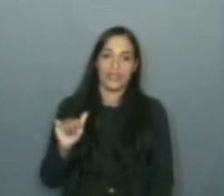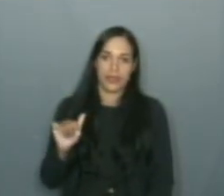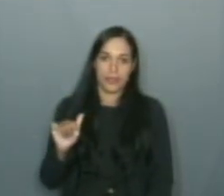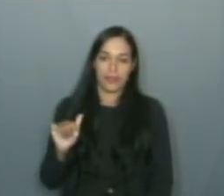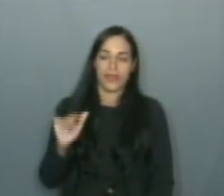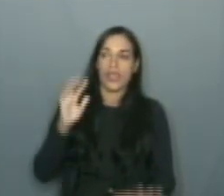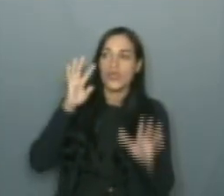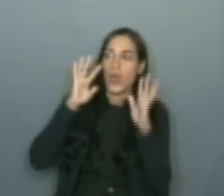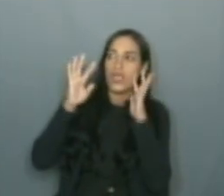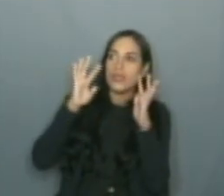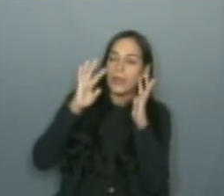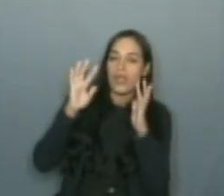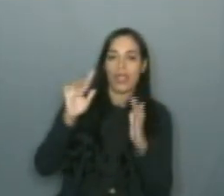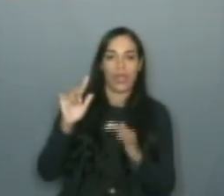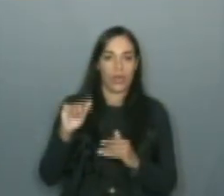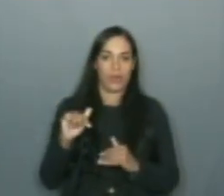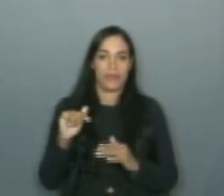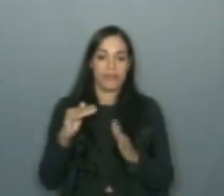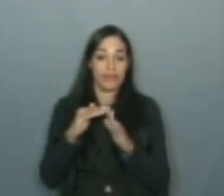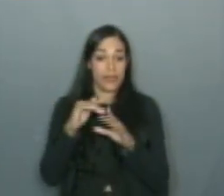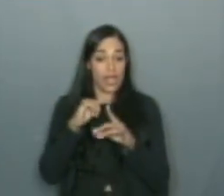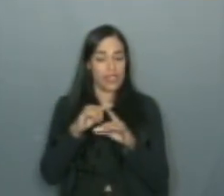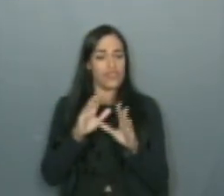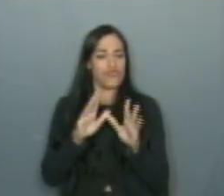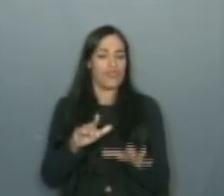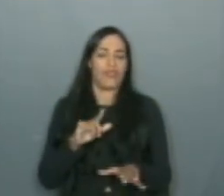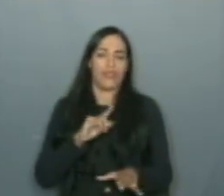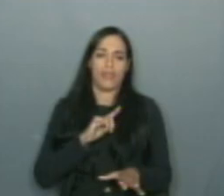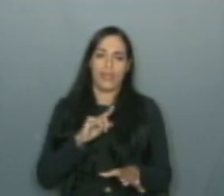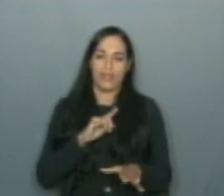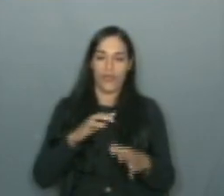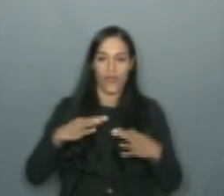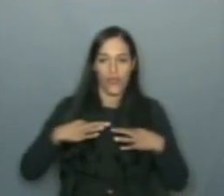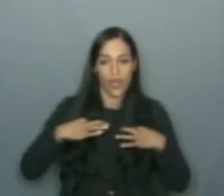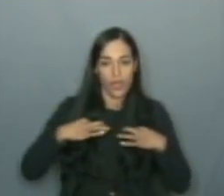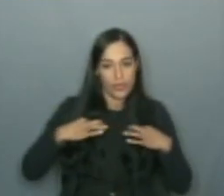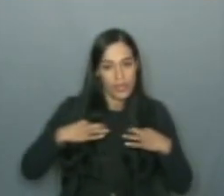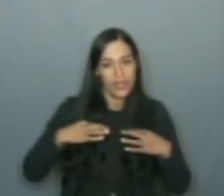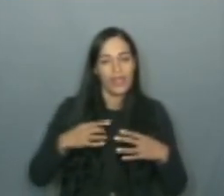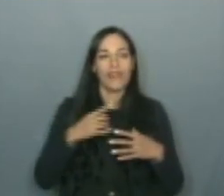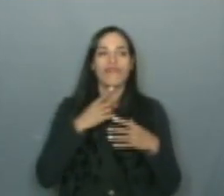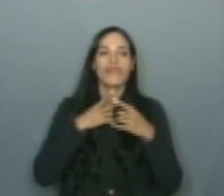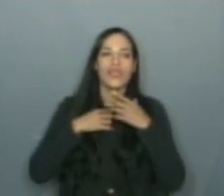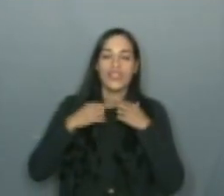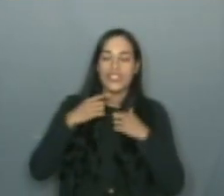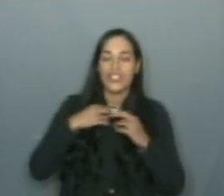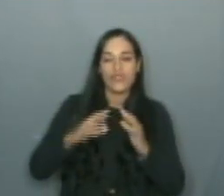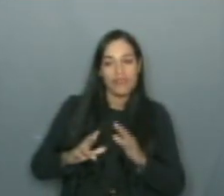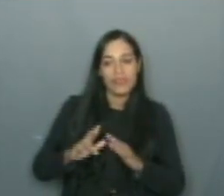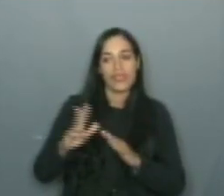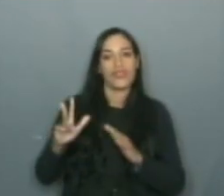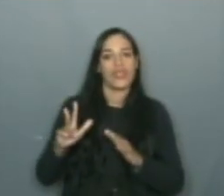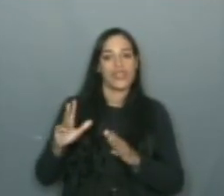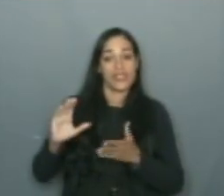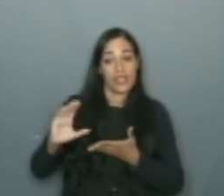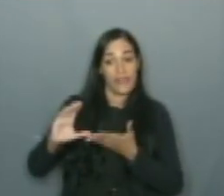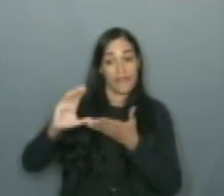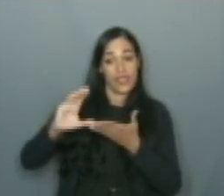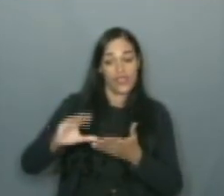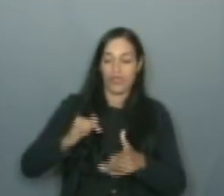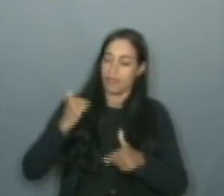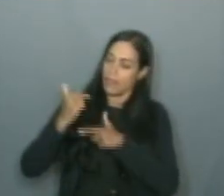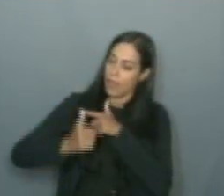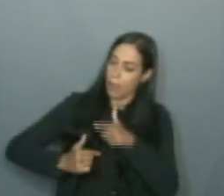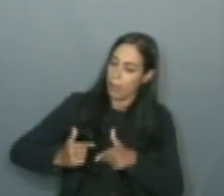desse conhecimento que a igreja já tem, do voluntariado, do desejo de fazer a diferença, e investir no trabalho